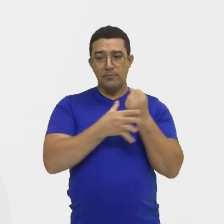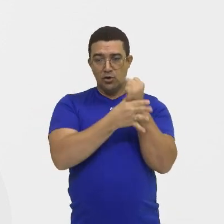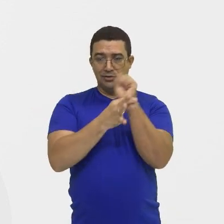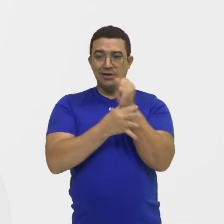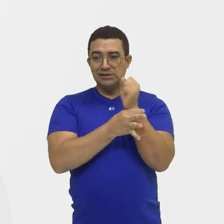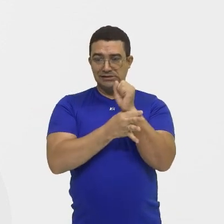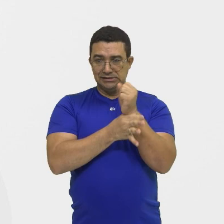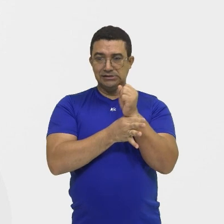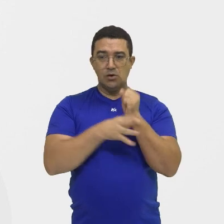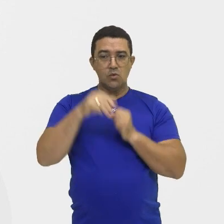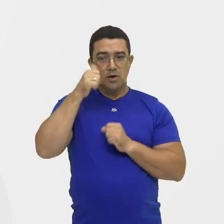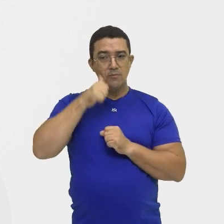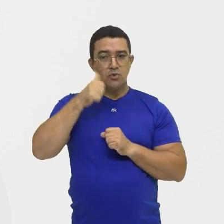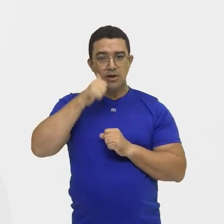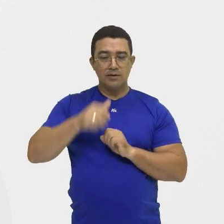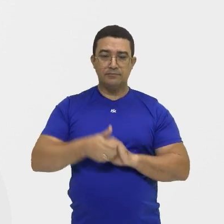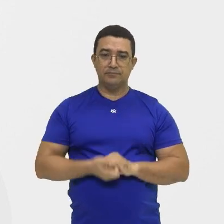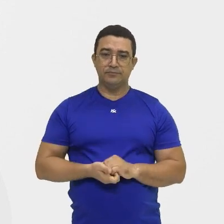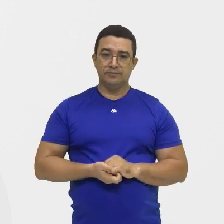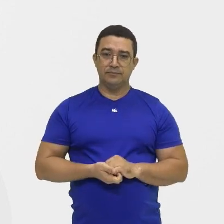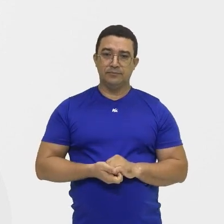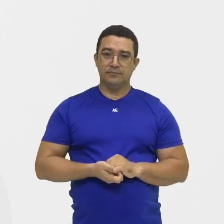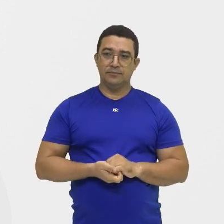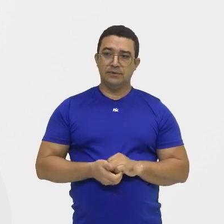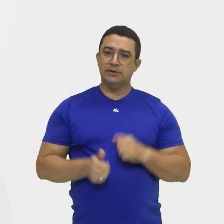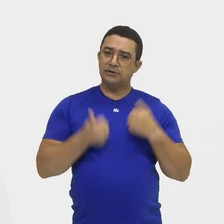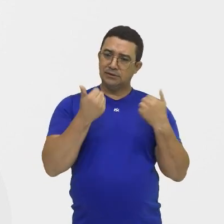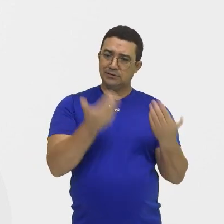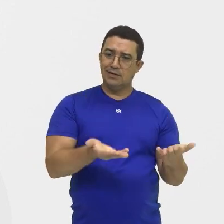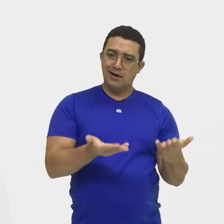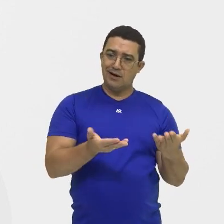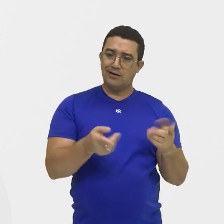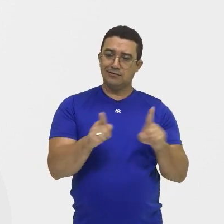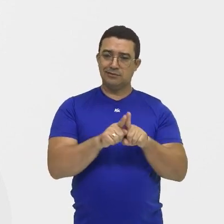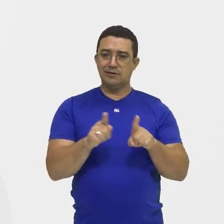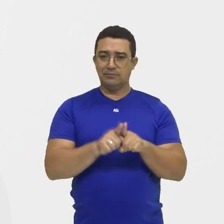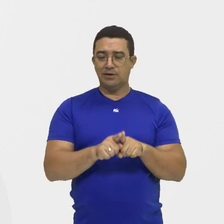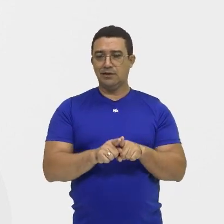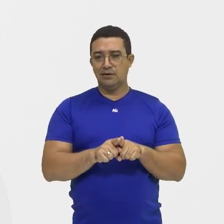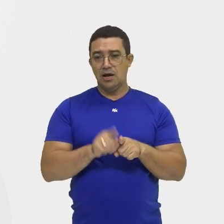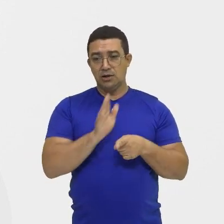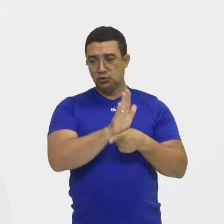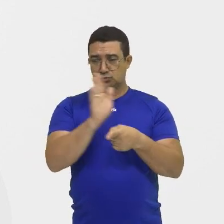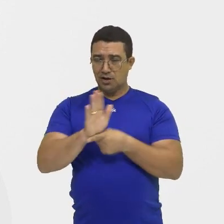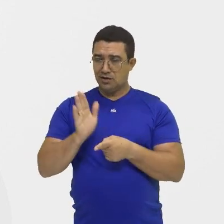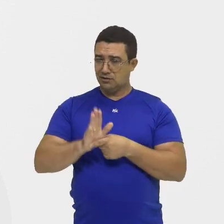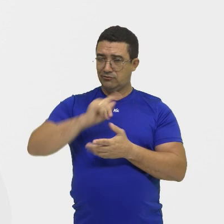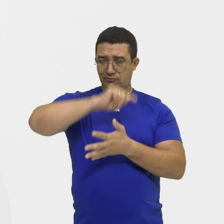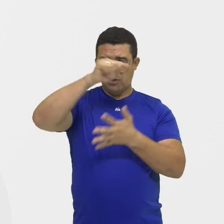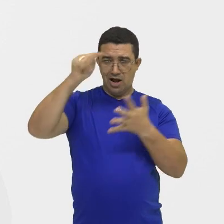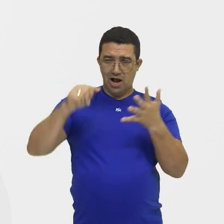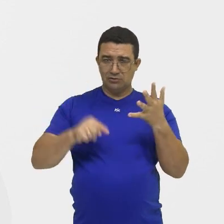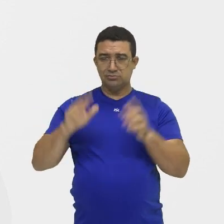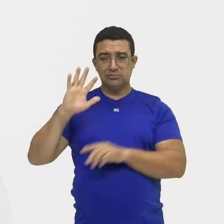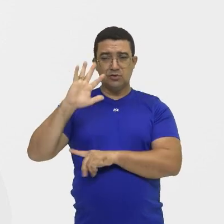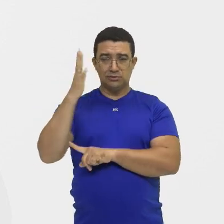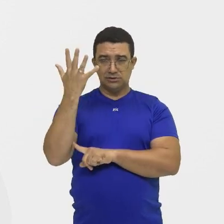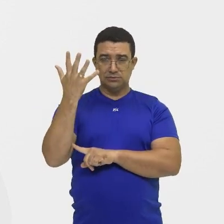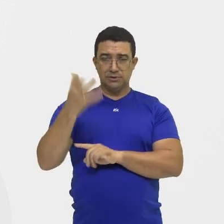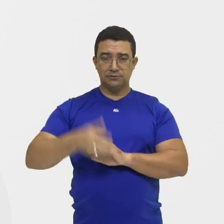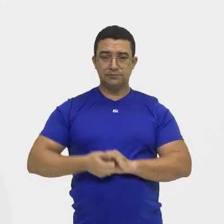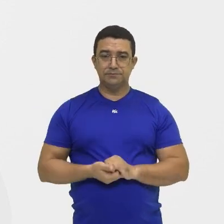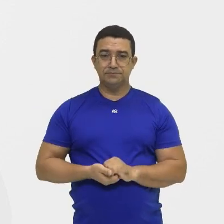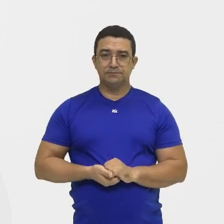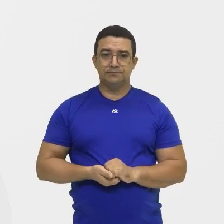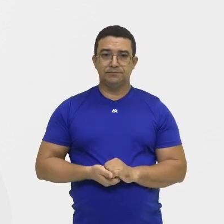oferecer um pouco mais de proteção à mulher, dar providências a várias situações. Então, essa